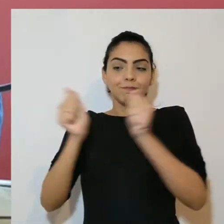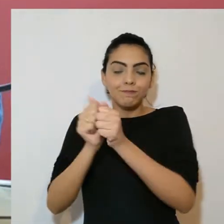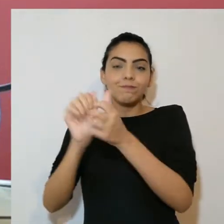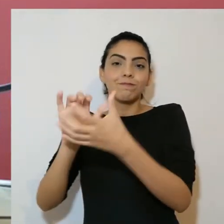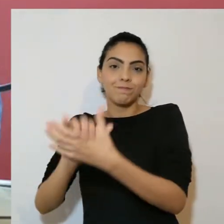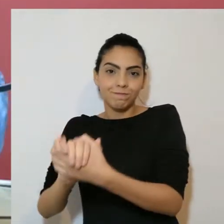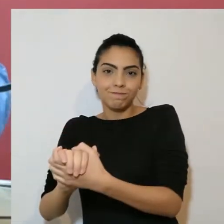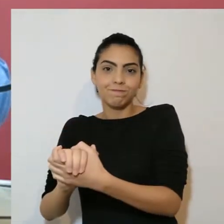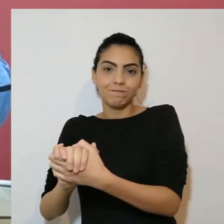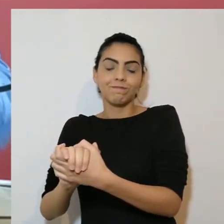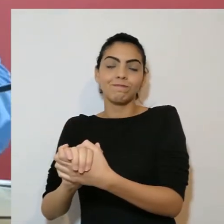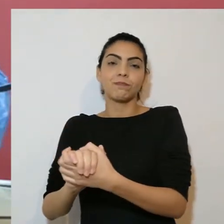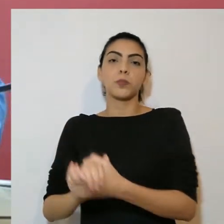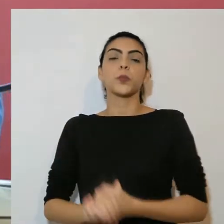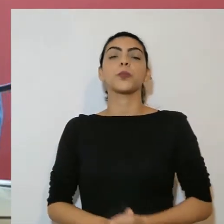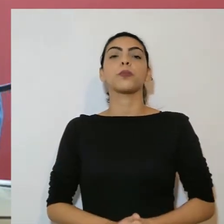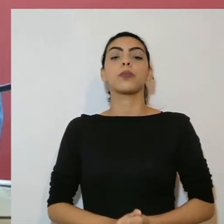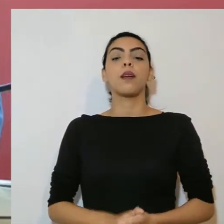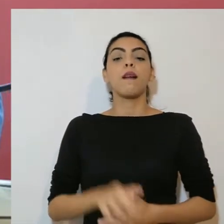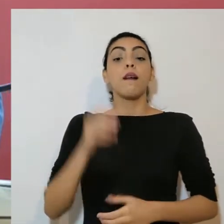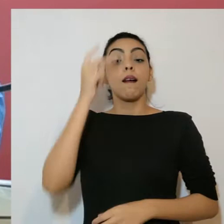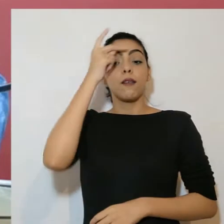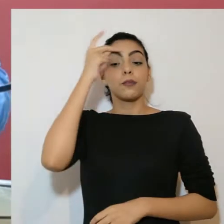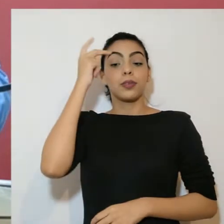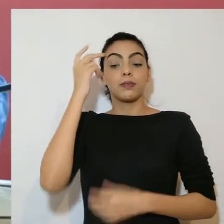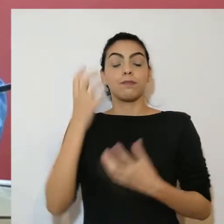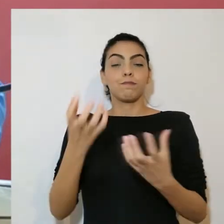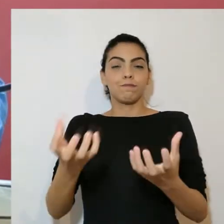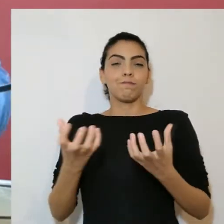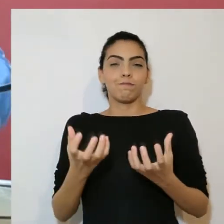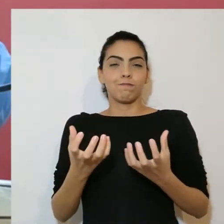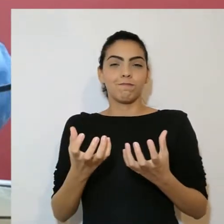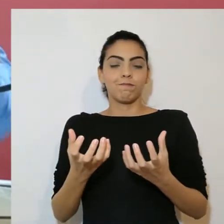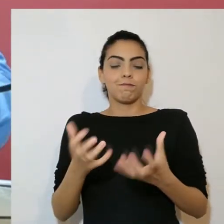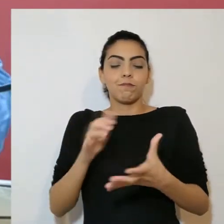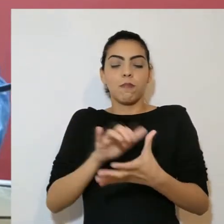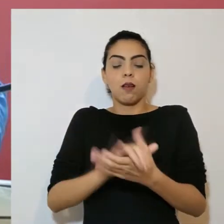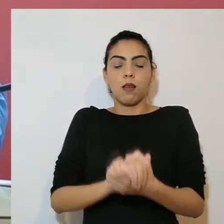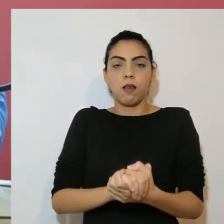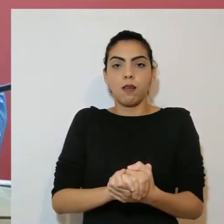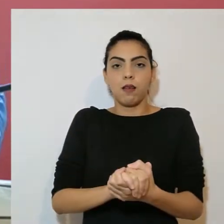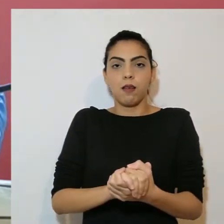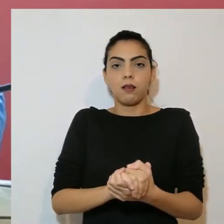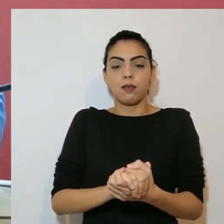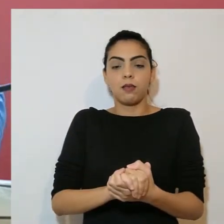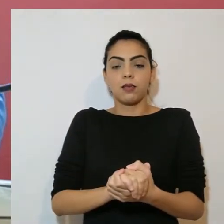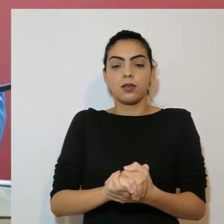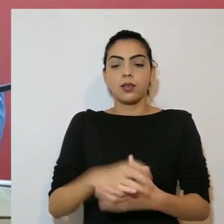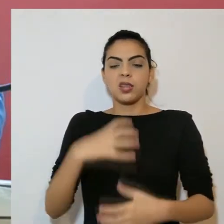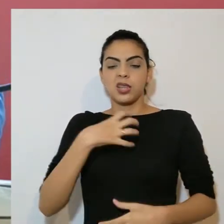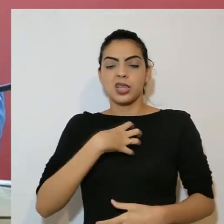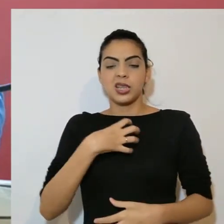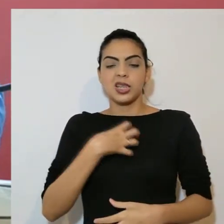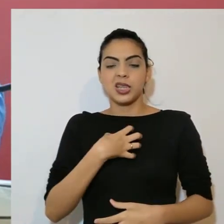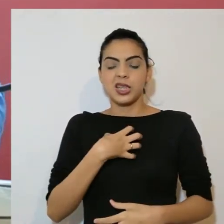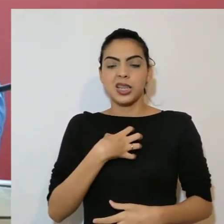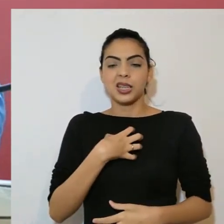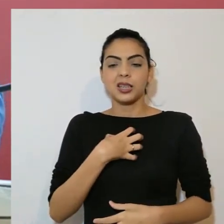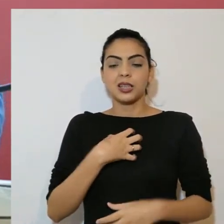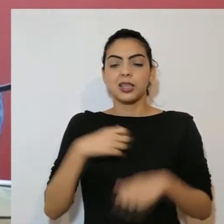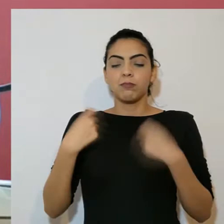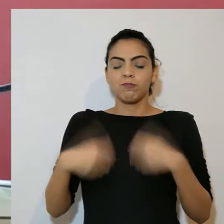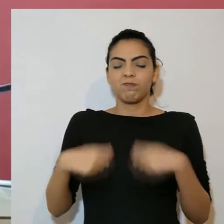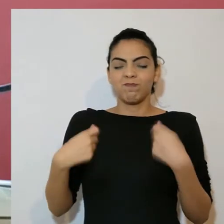parte. E alguns, esses que sentem esse desejo e essa necessidade,